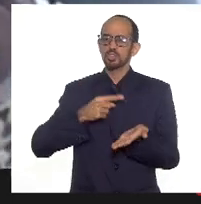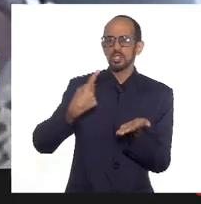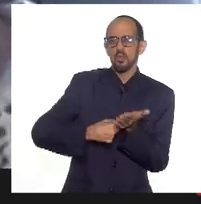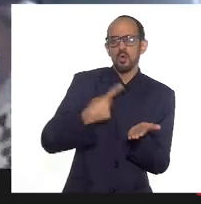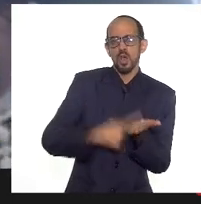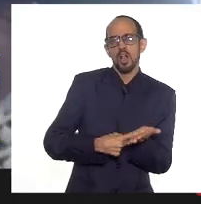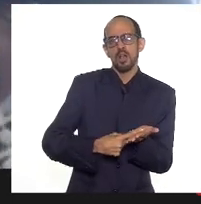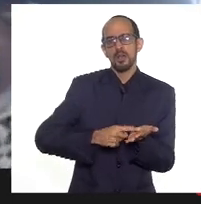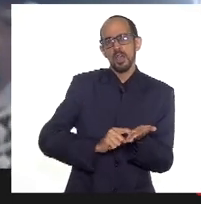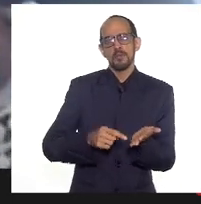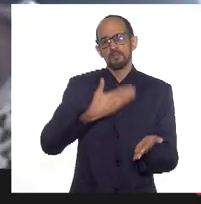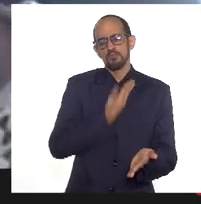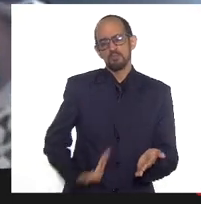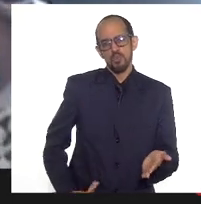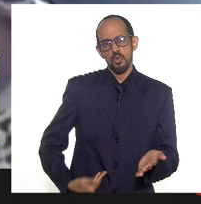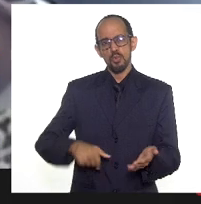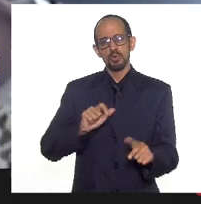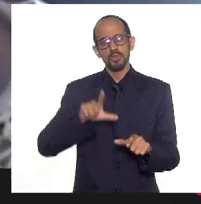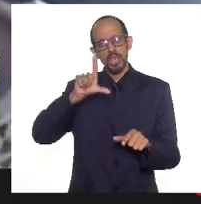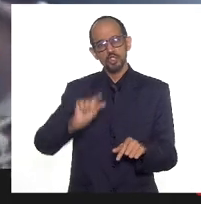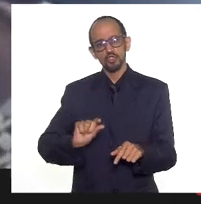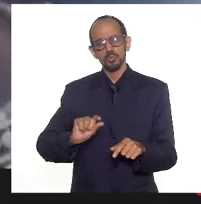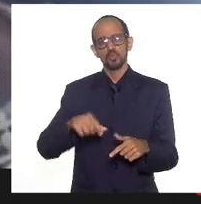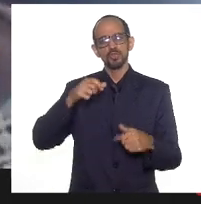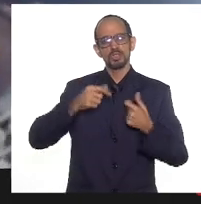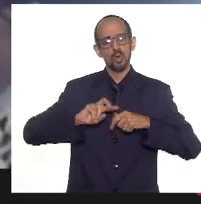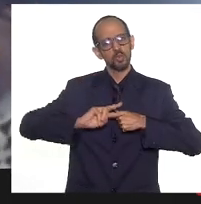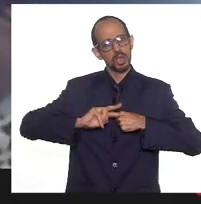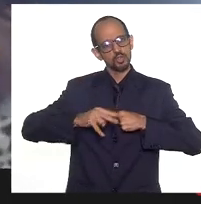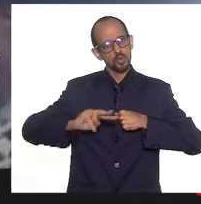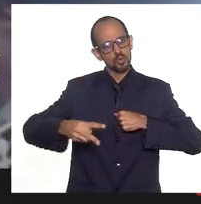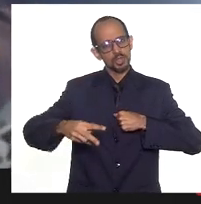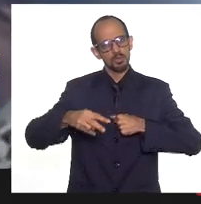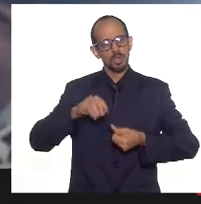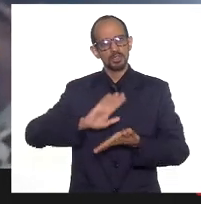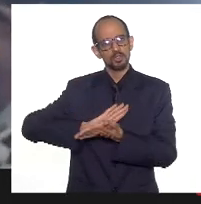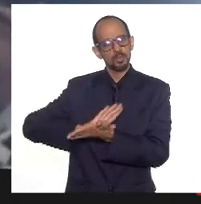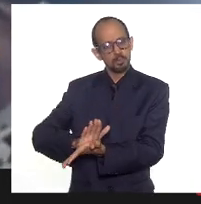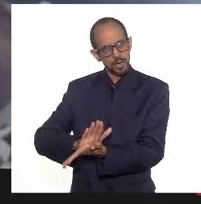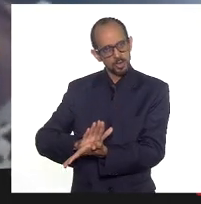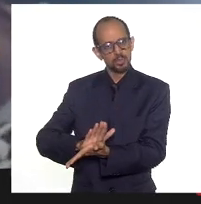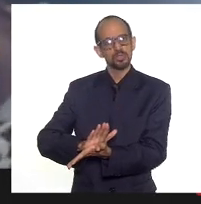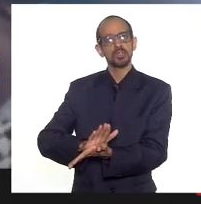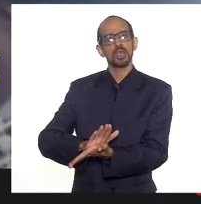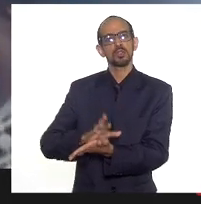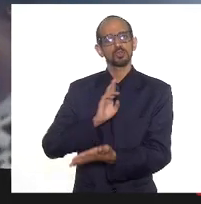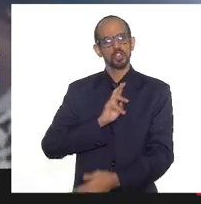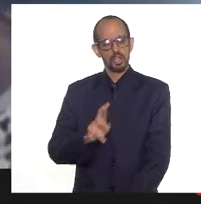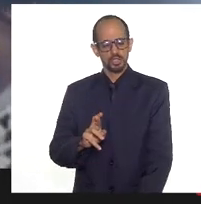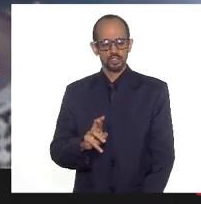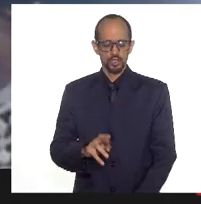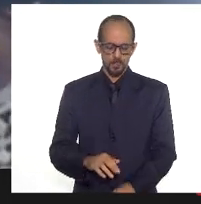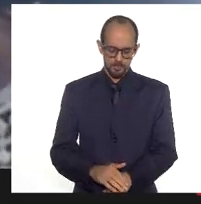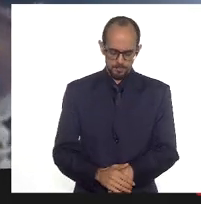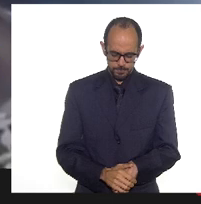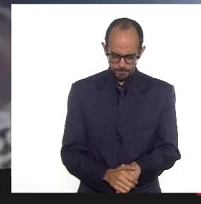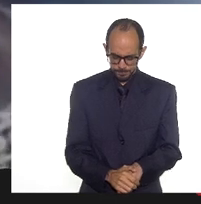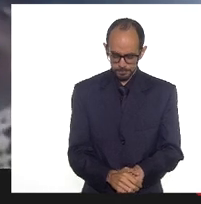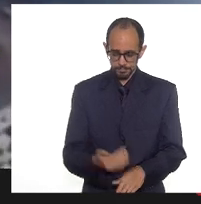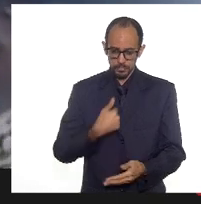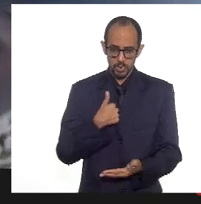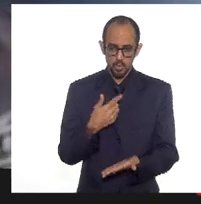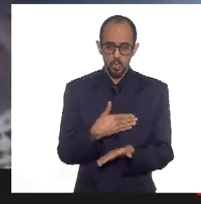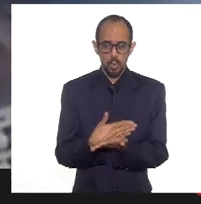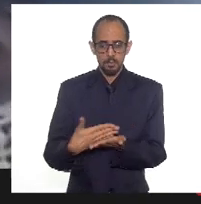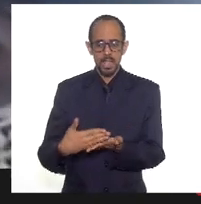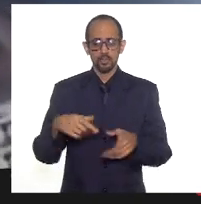causas e à mitigação das consequências da intolerância e, eu diria, do racismo religioso também, né? Eu começo